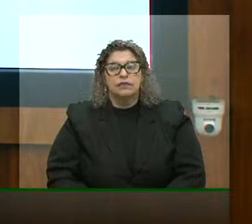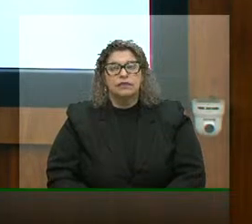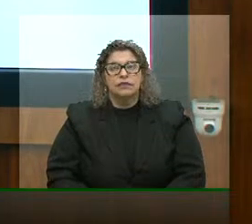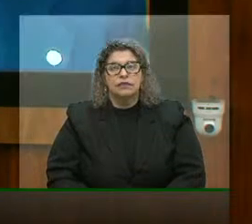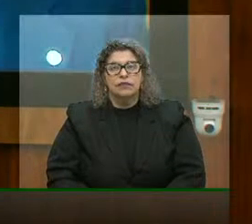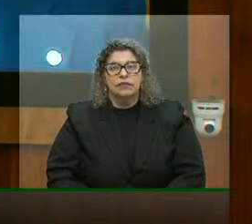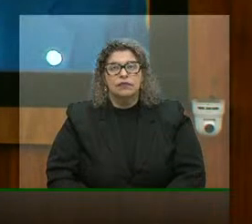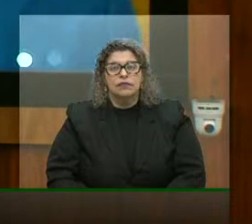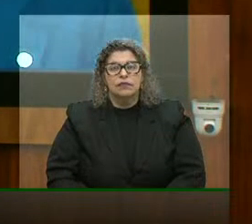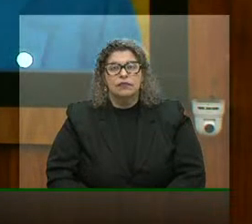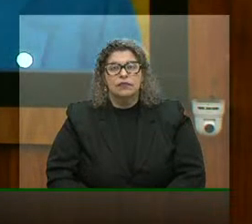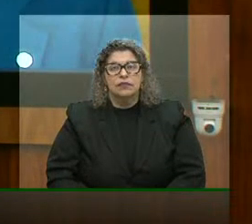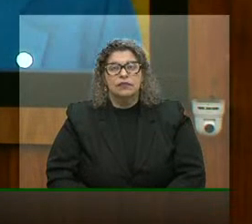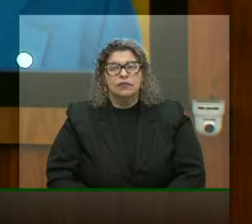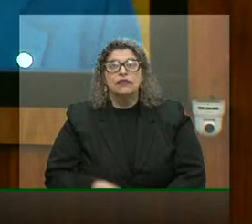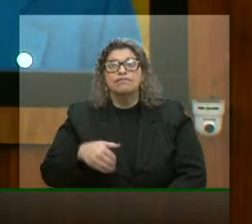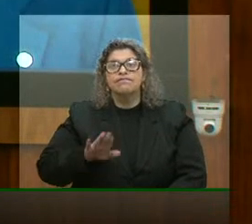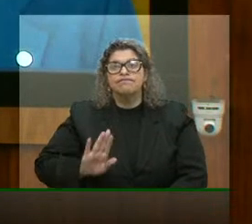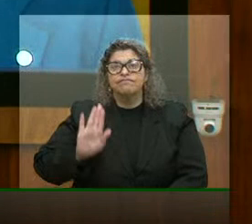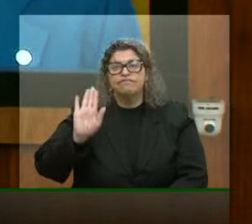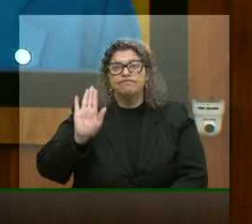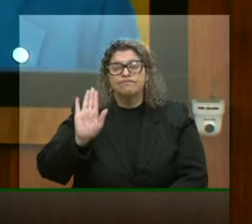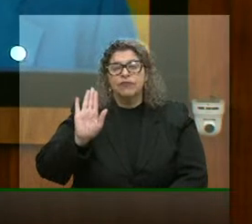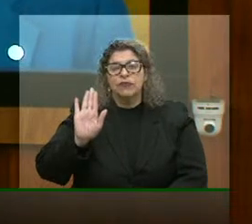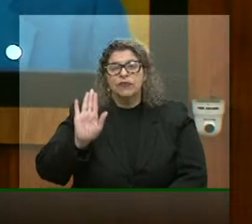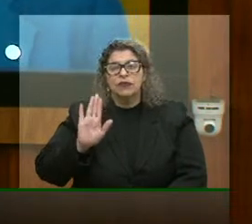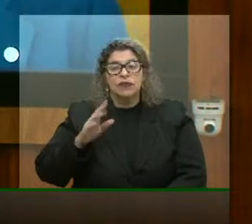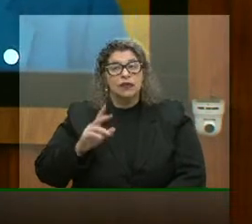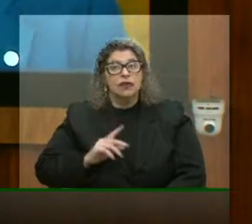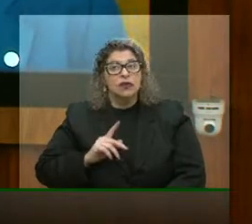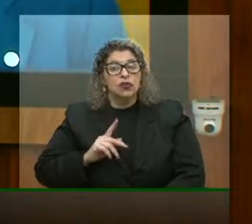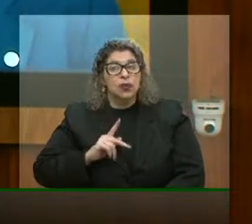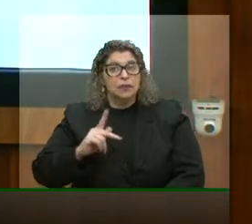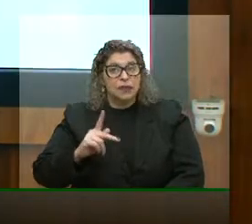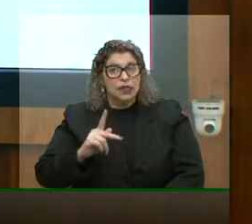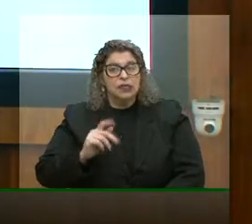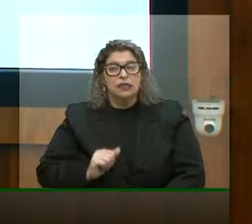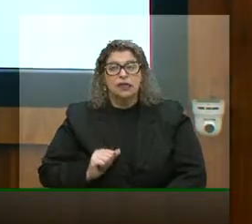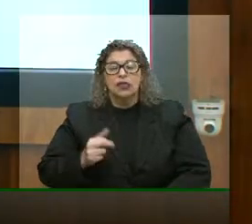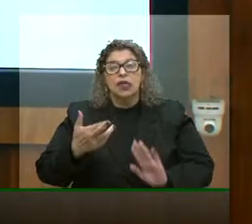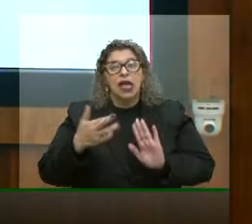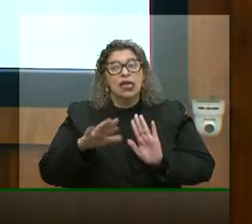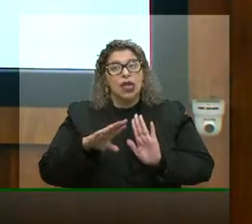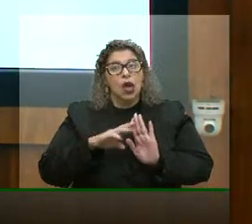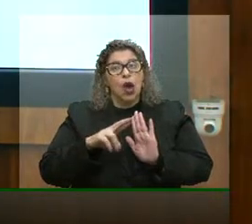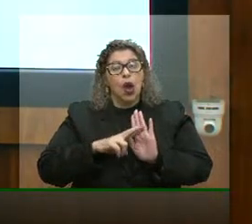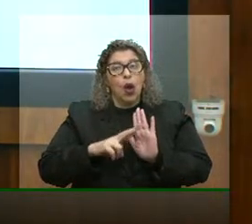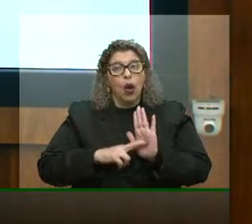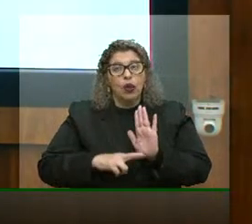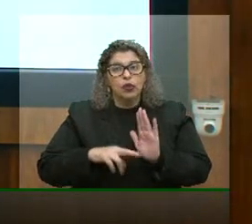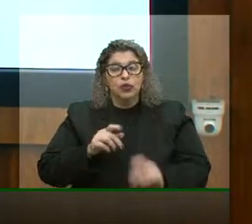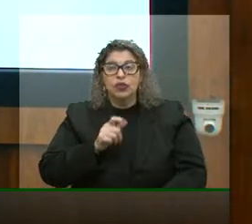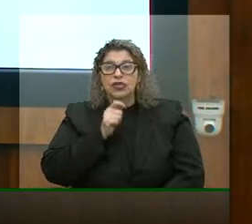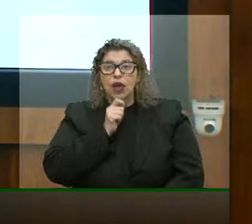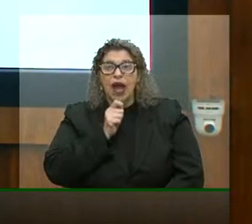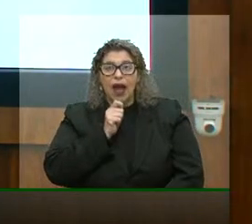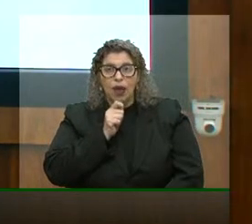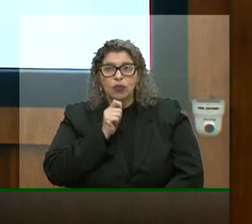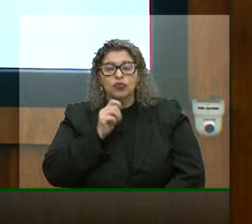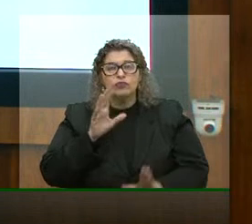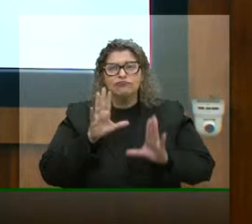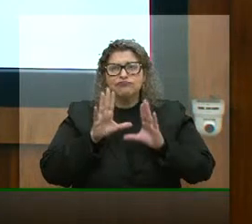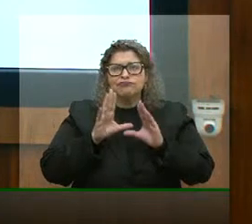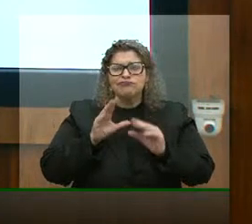um retorno da votação. Presidente. Ok. Oi. Presidente, uma questão de ordem aí, presidente. O seu áudio está